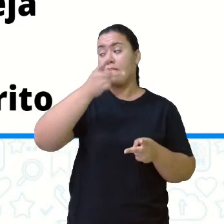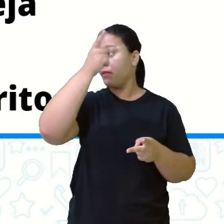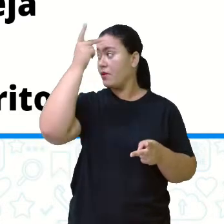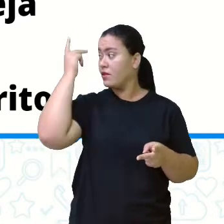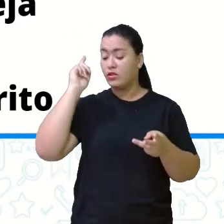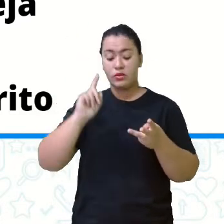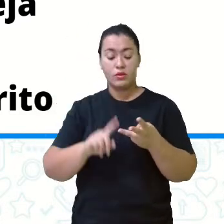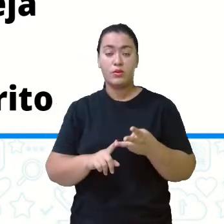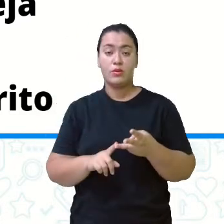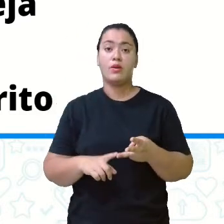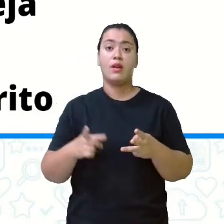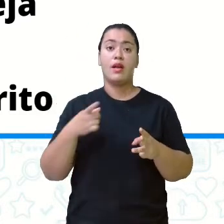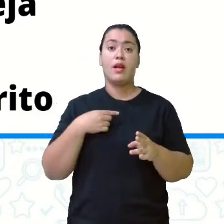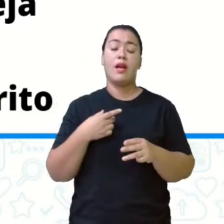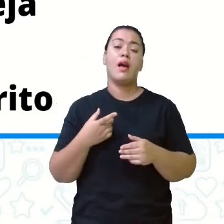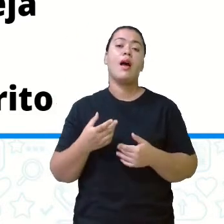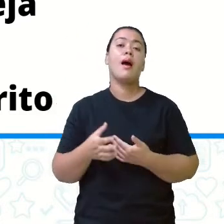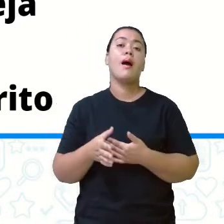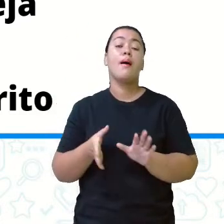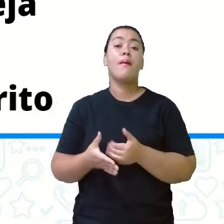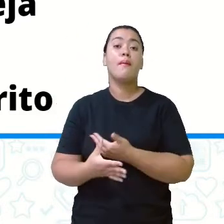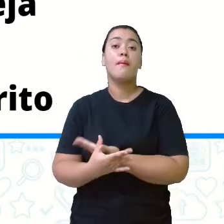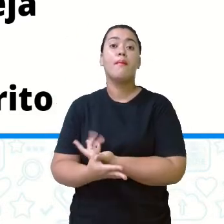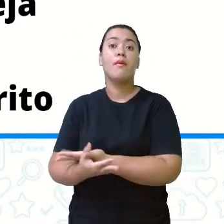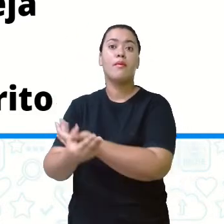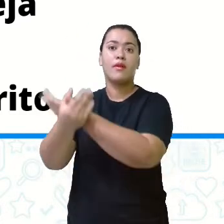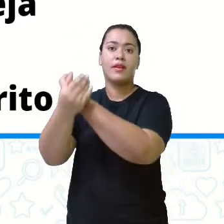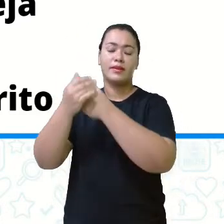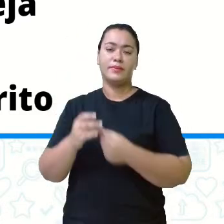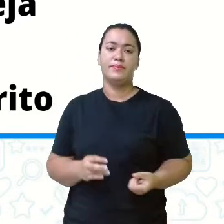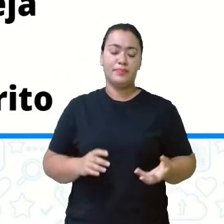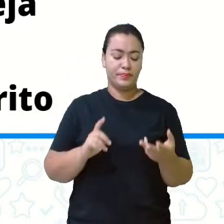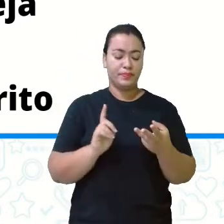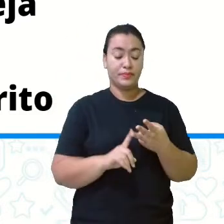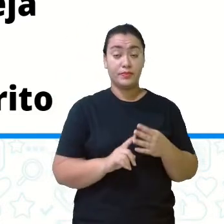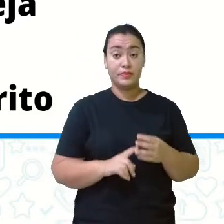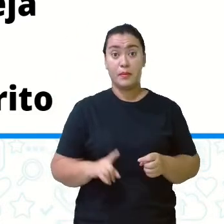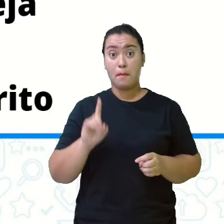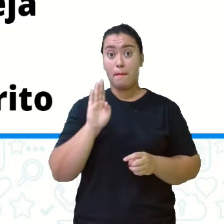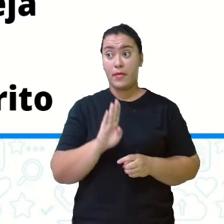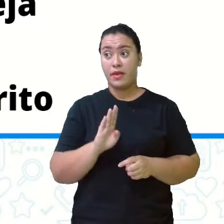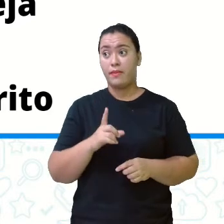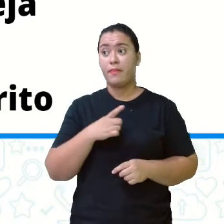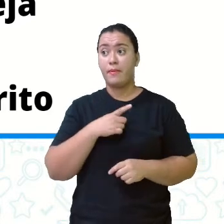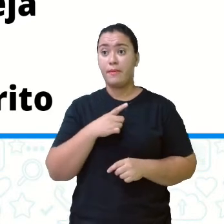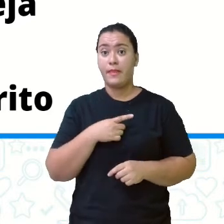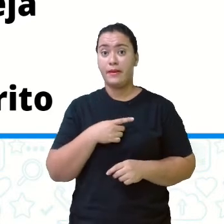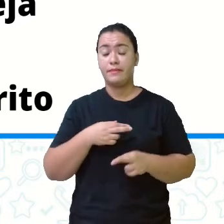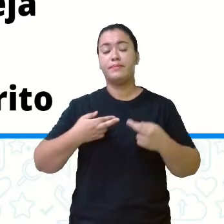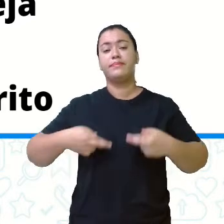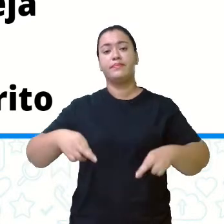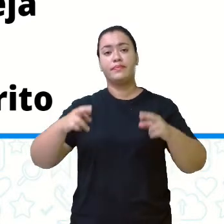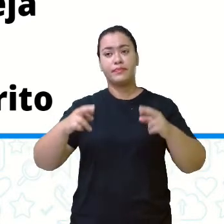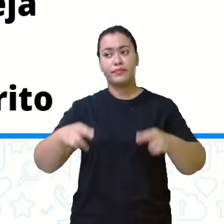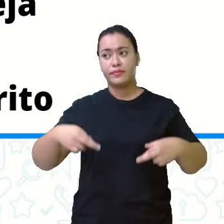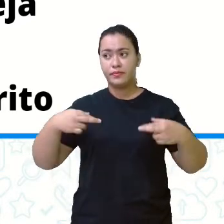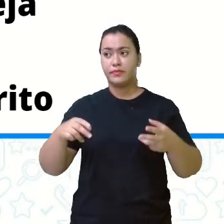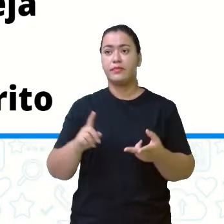pessoas, borboletas. Na alternativa B, eu tenho